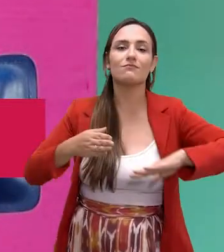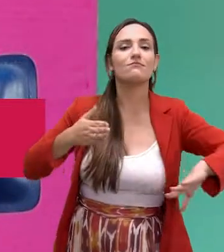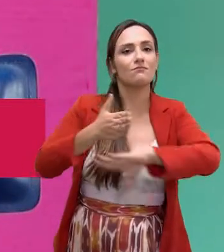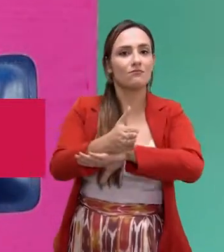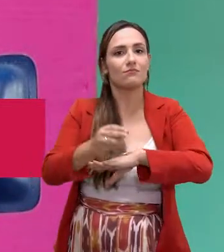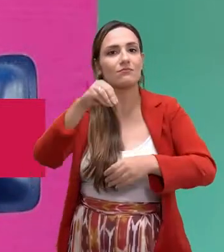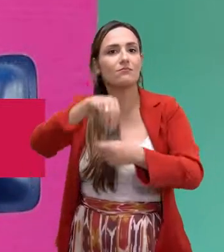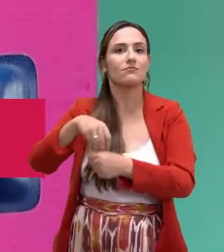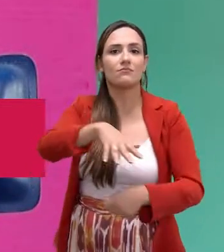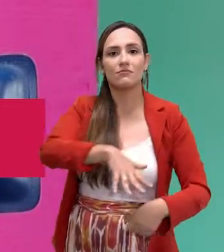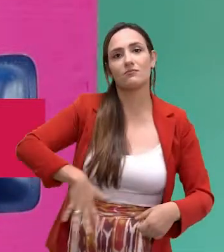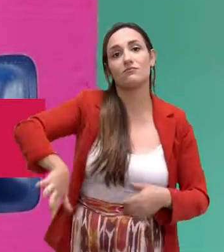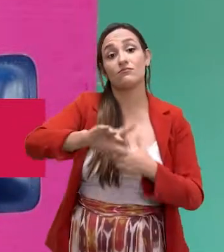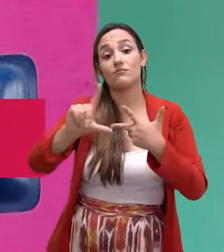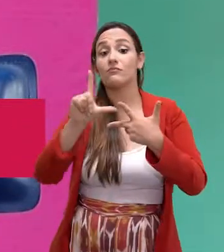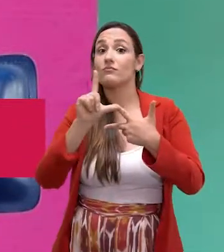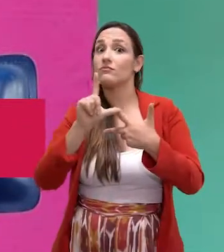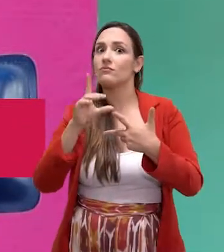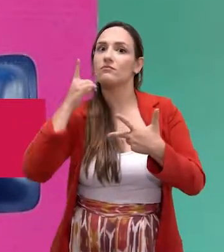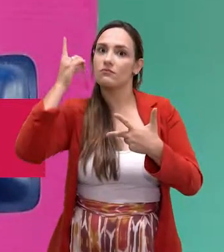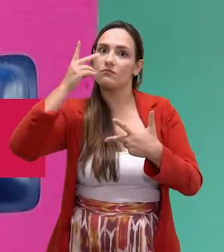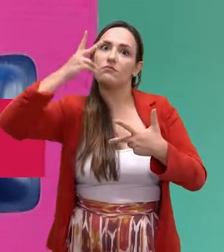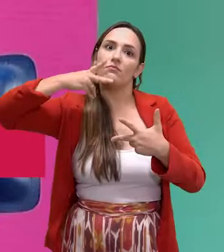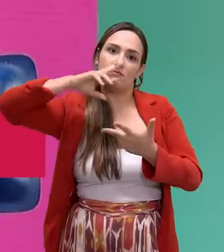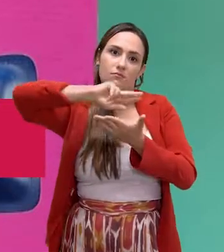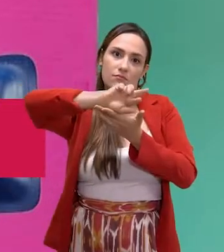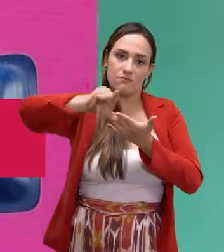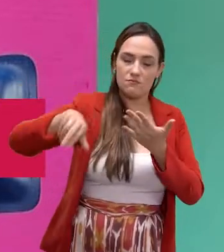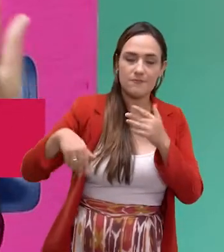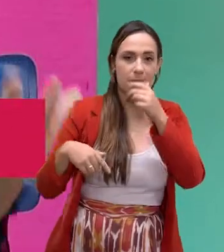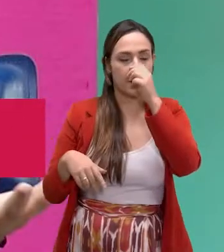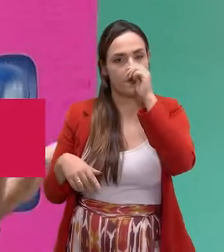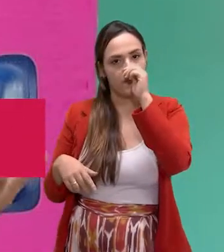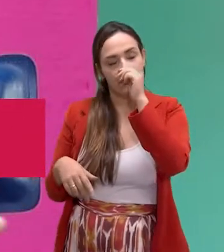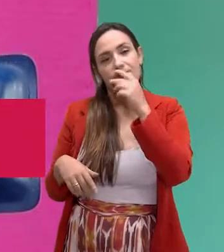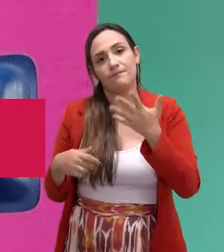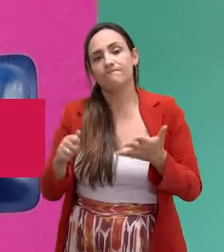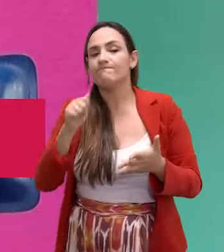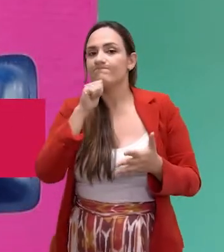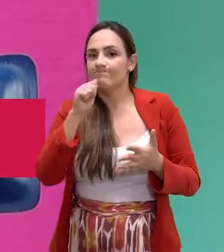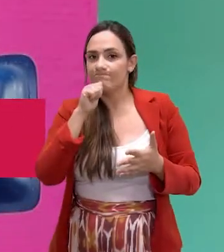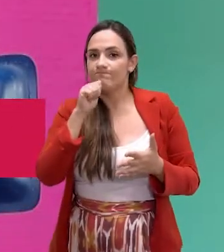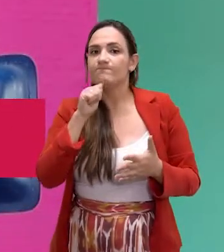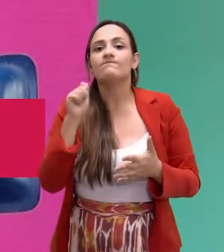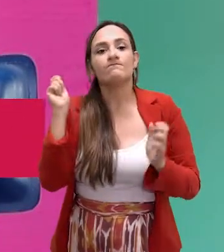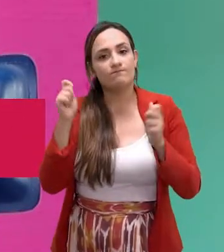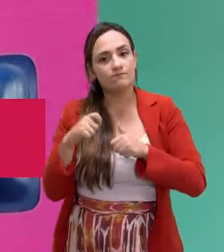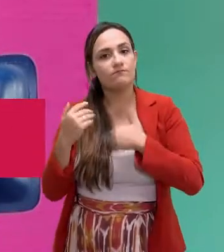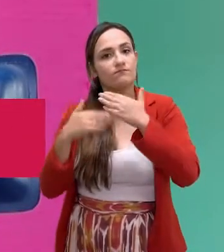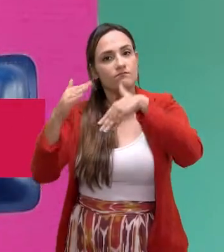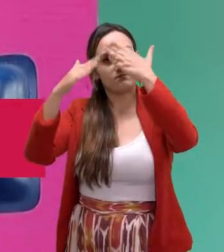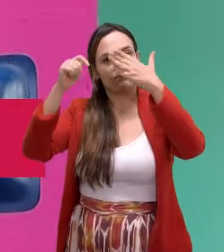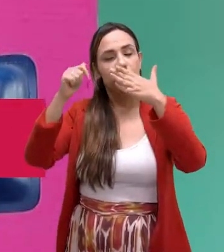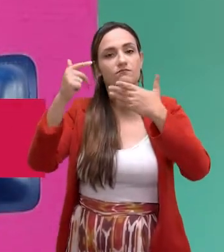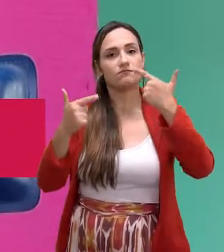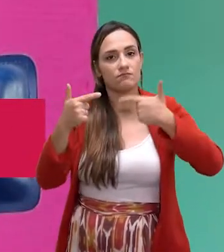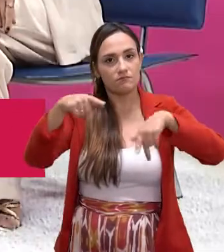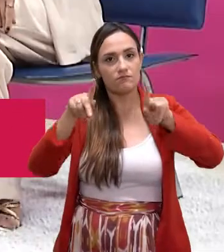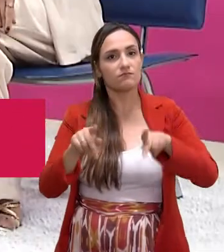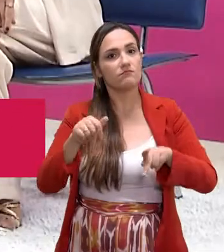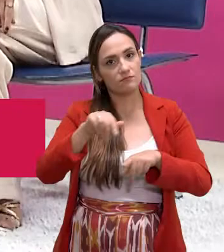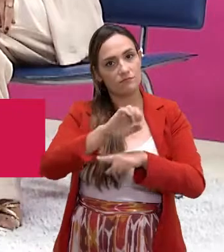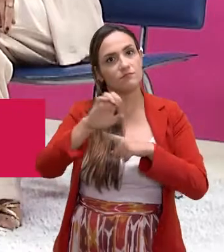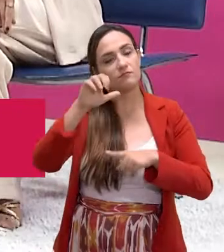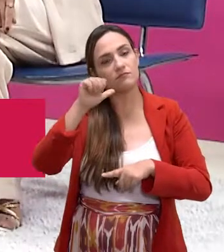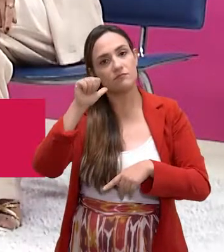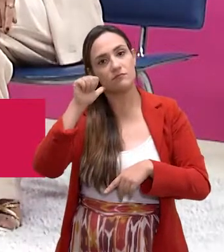espaços. Acredito que a gente tenha ainda muito a crescer na política sul-mato-grossense com relação à participação feminina.